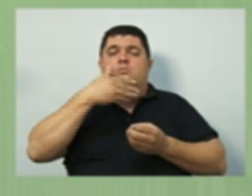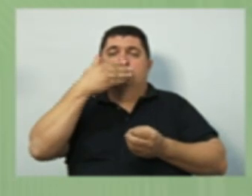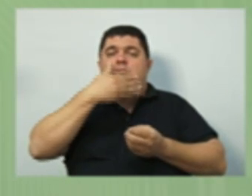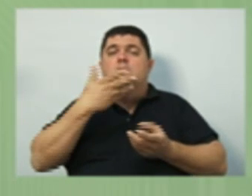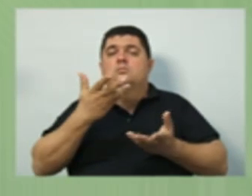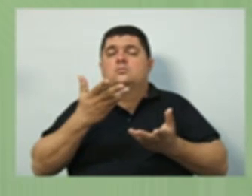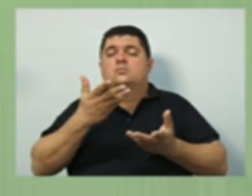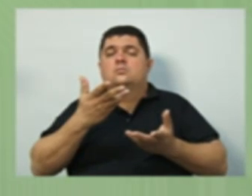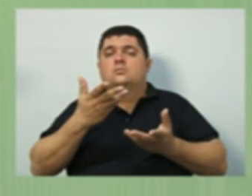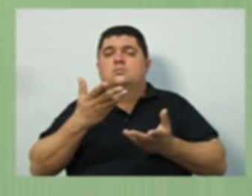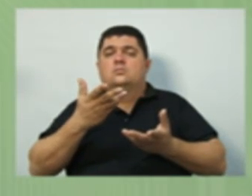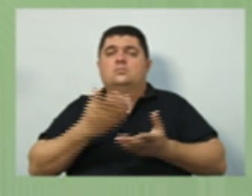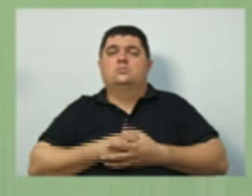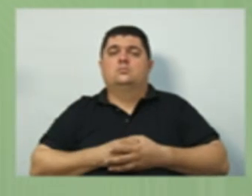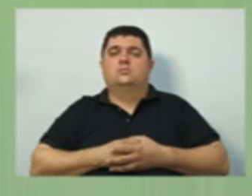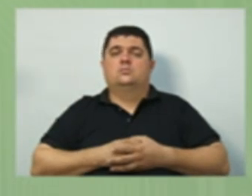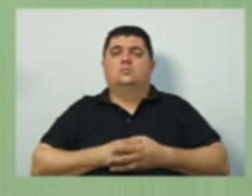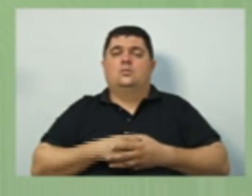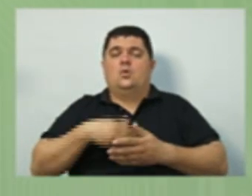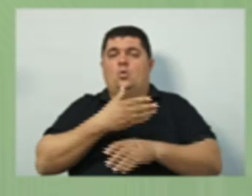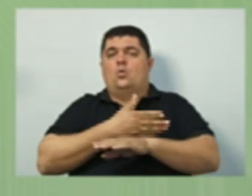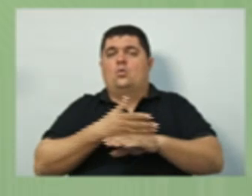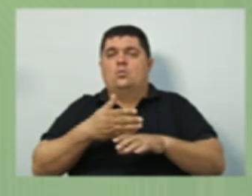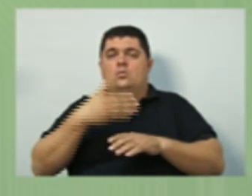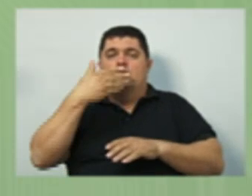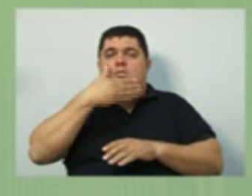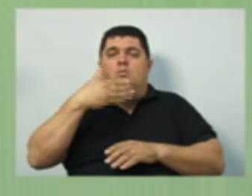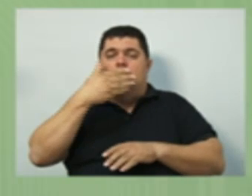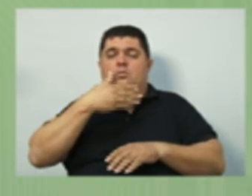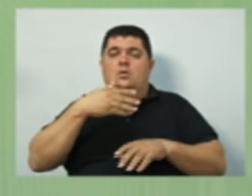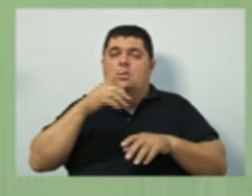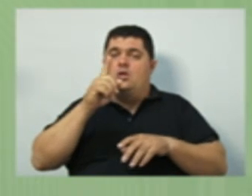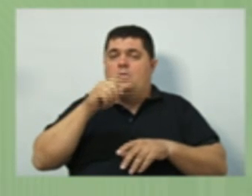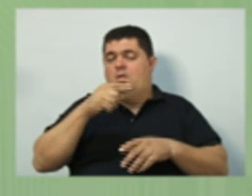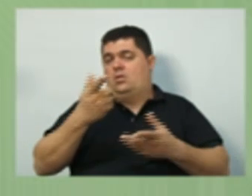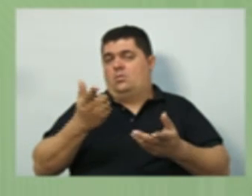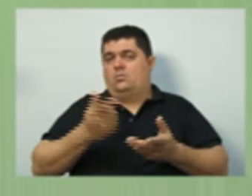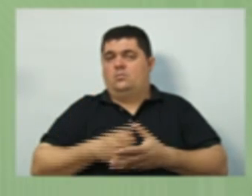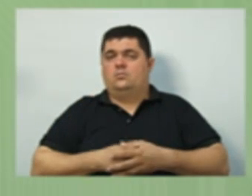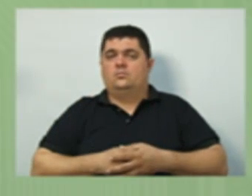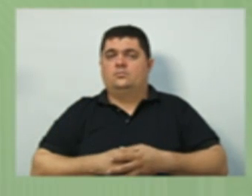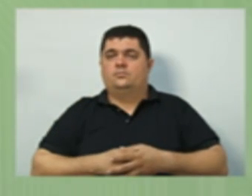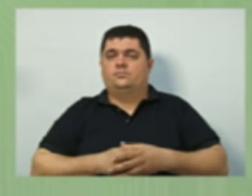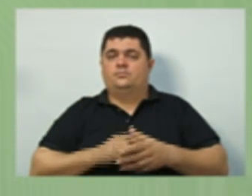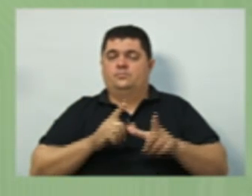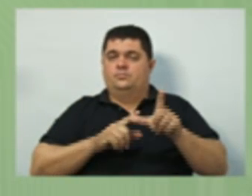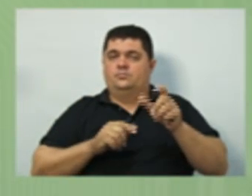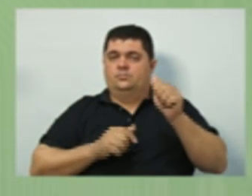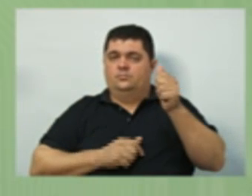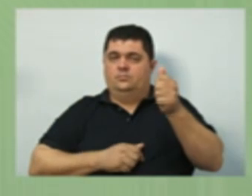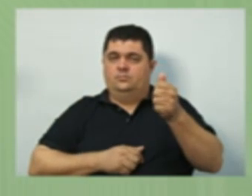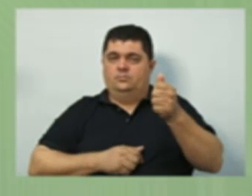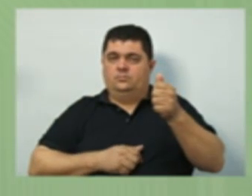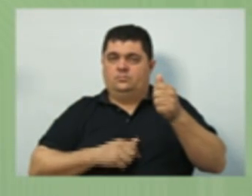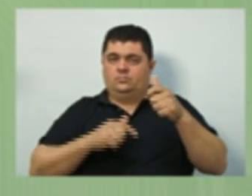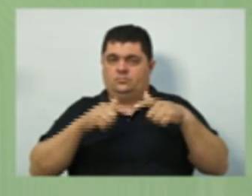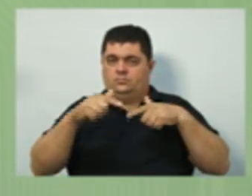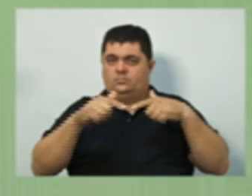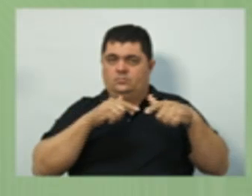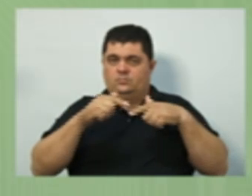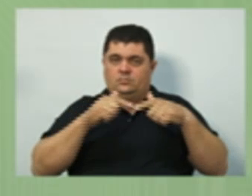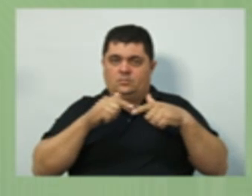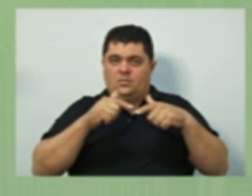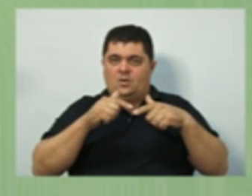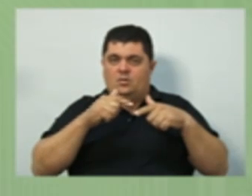doçura do branco açúcar e, letra A, o trabalho do dono